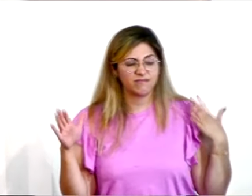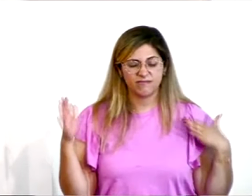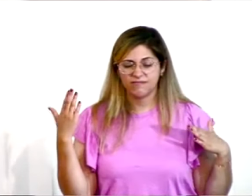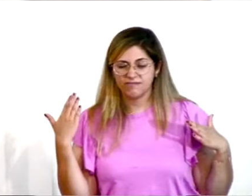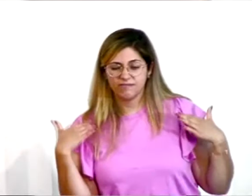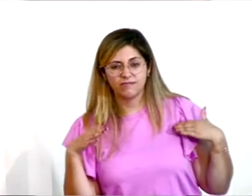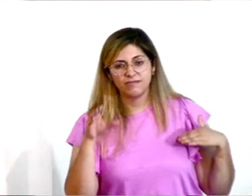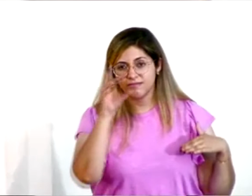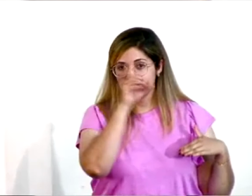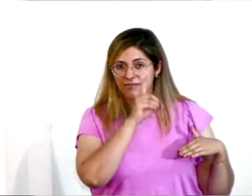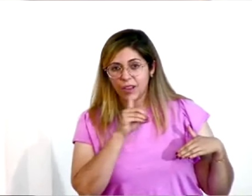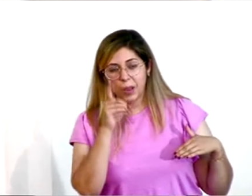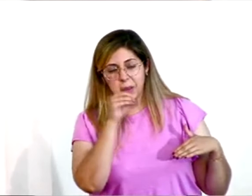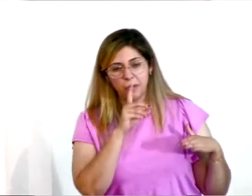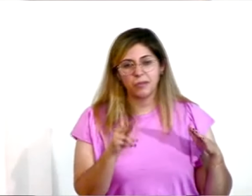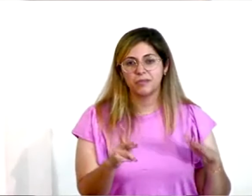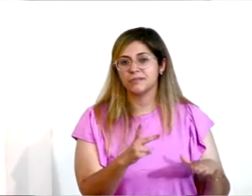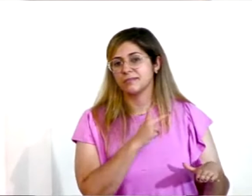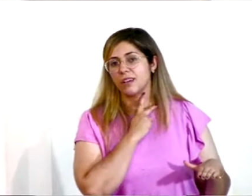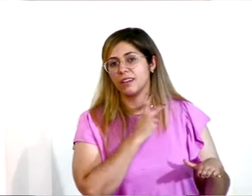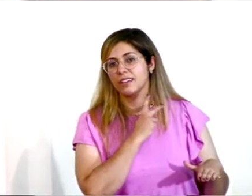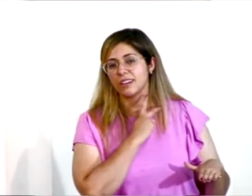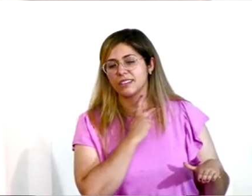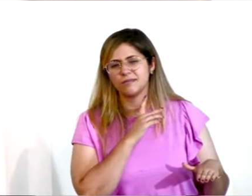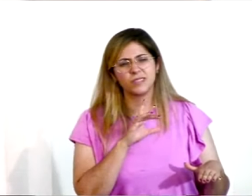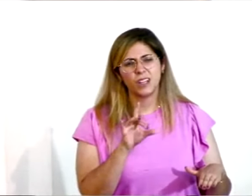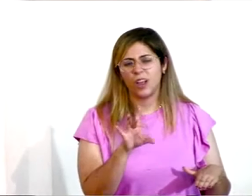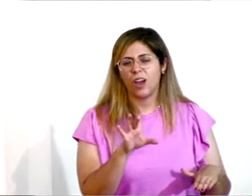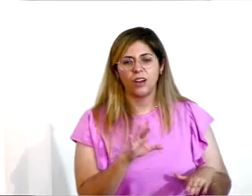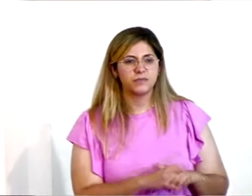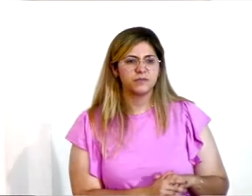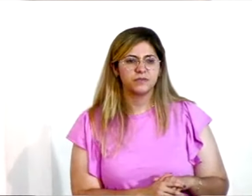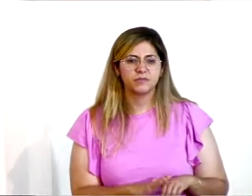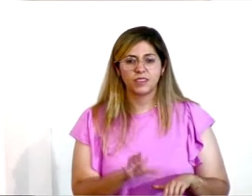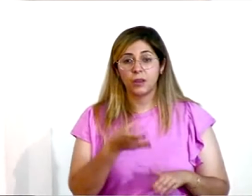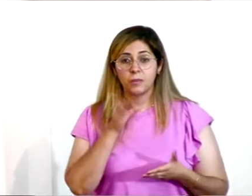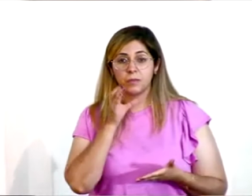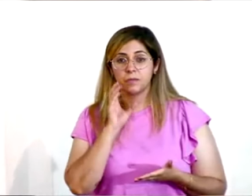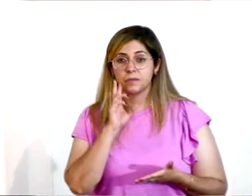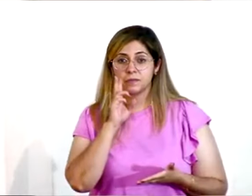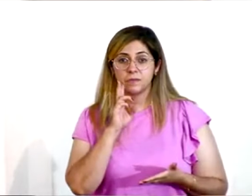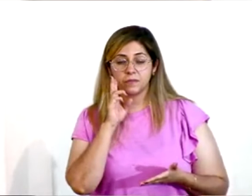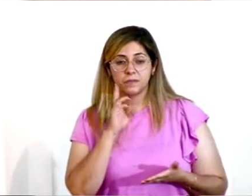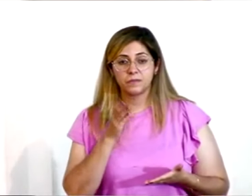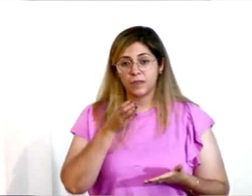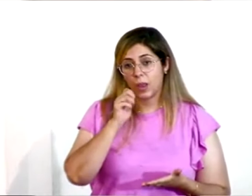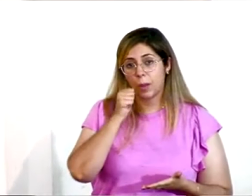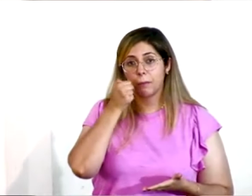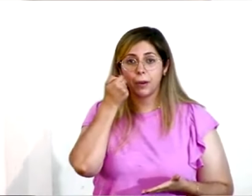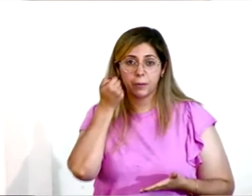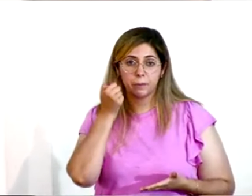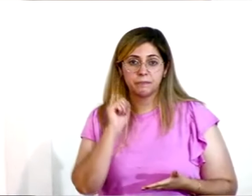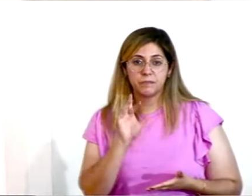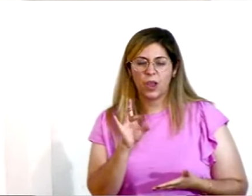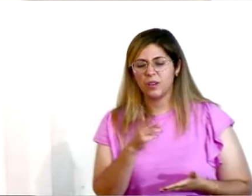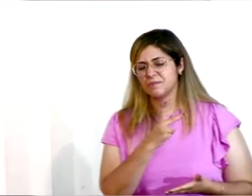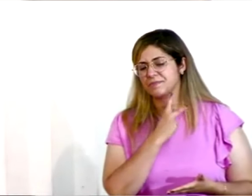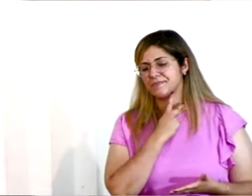você é presbiteriano, se acostumando a fazer parte da igreja, tomando a ceia, porque você é presbiteriano,